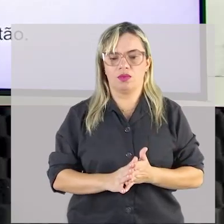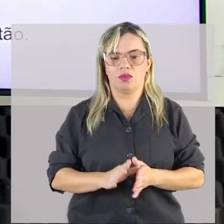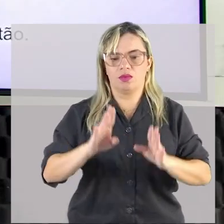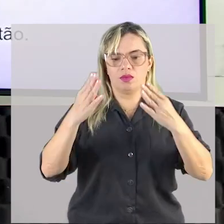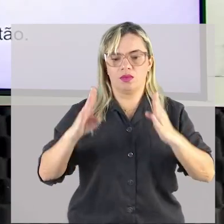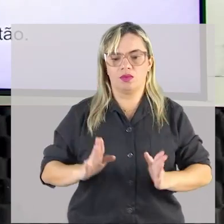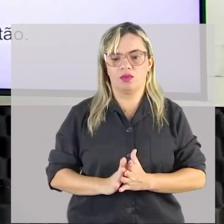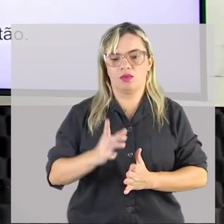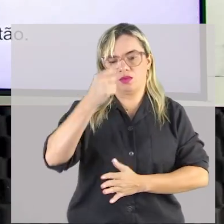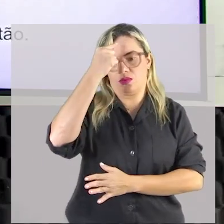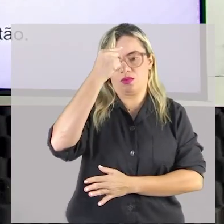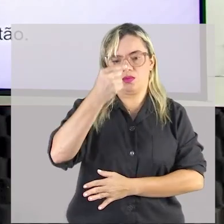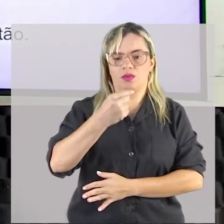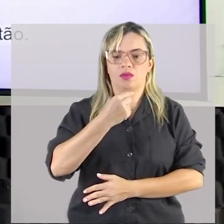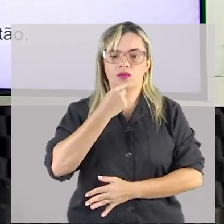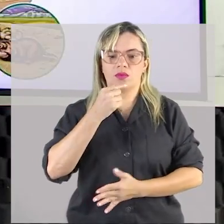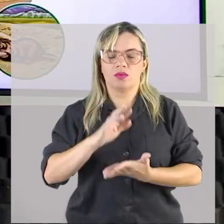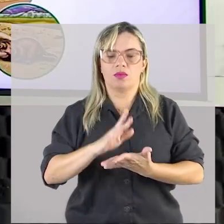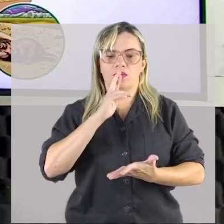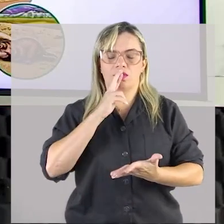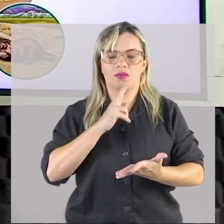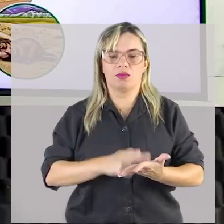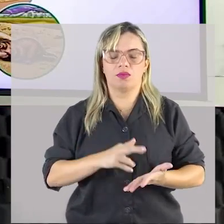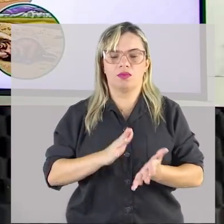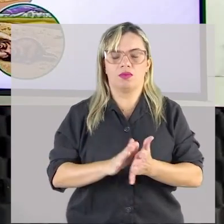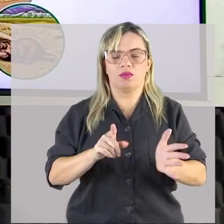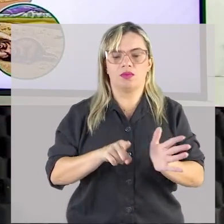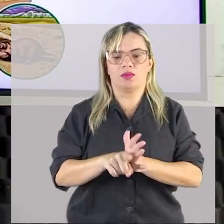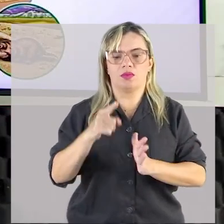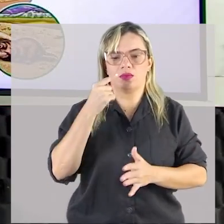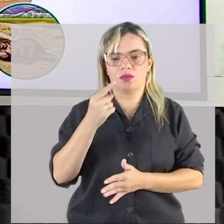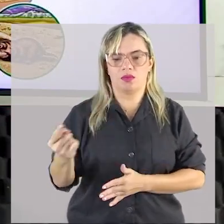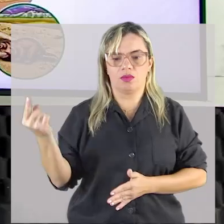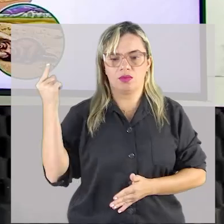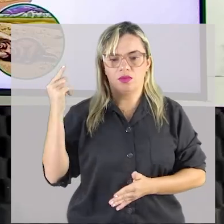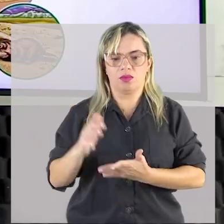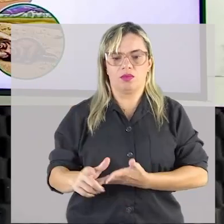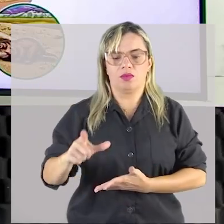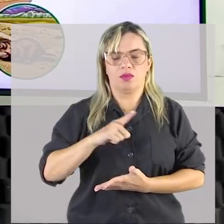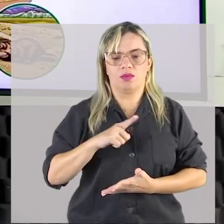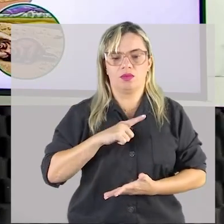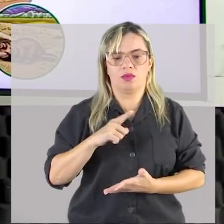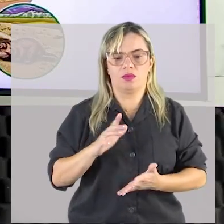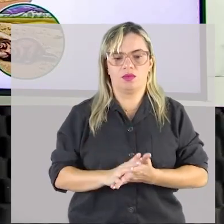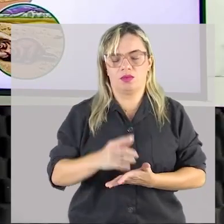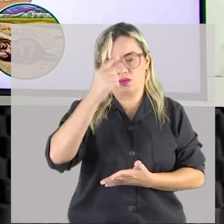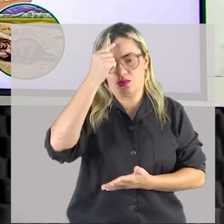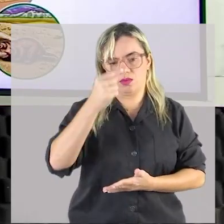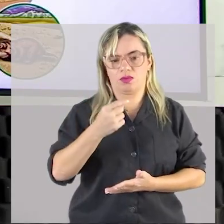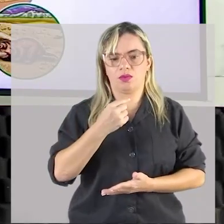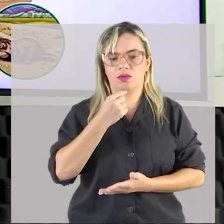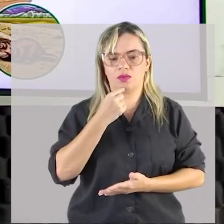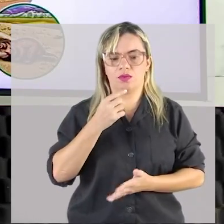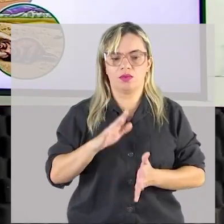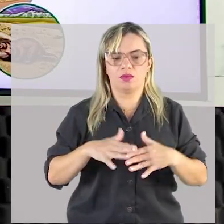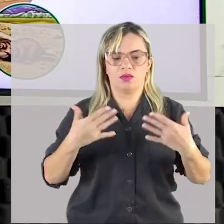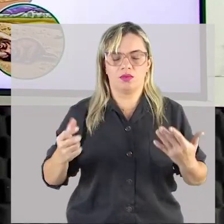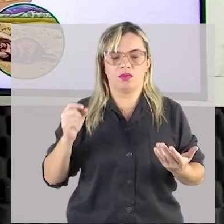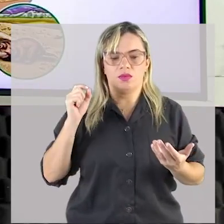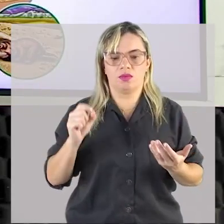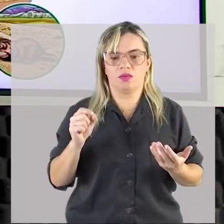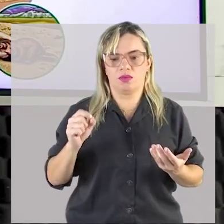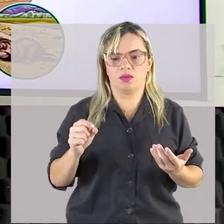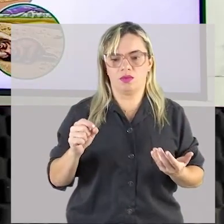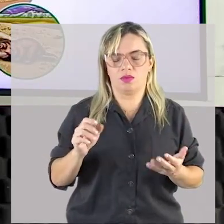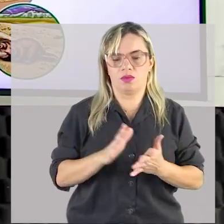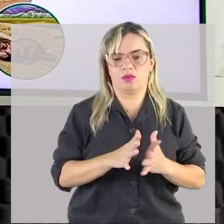Analise a imagem para responder a questão. Então, a gente tem essa imagem aqui, né, que a gente parte aqui